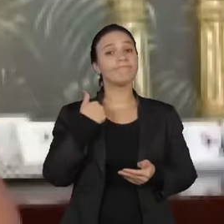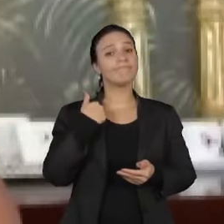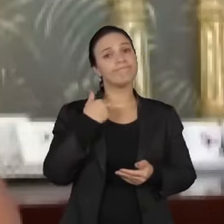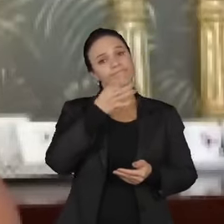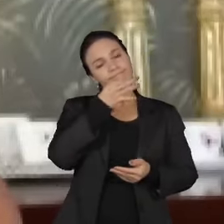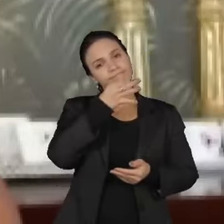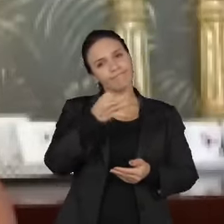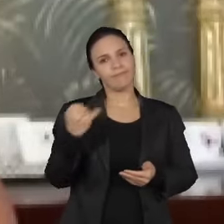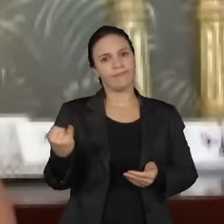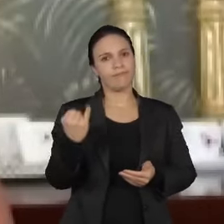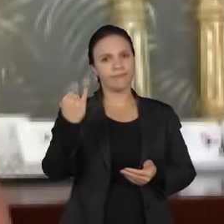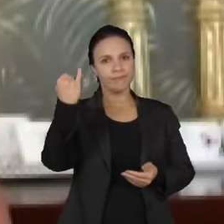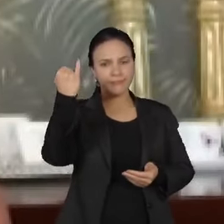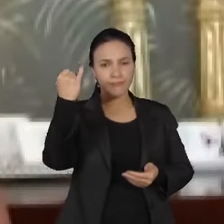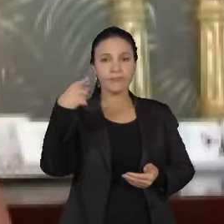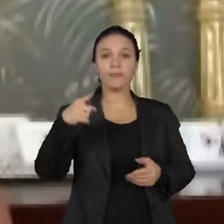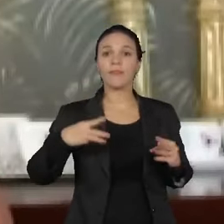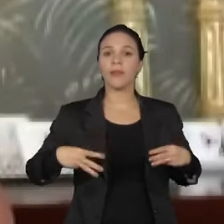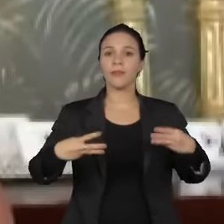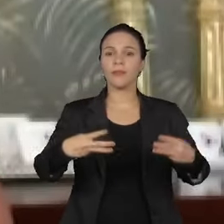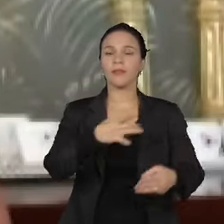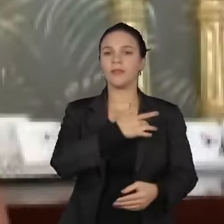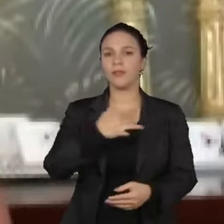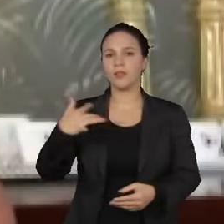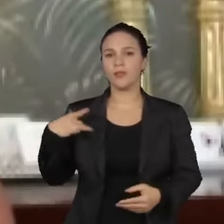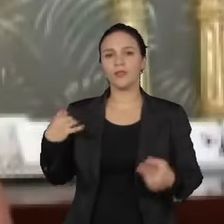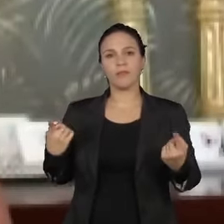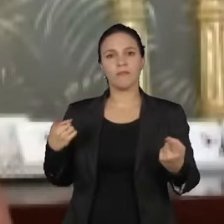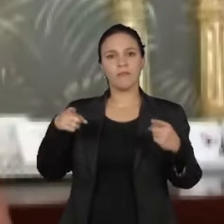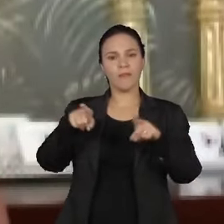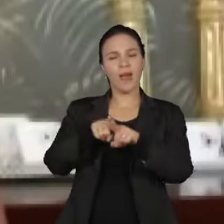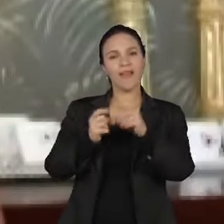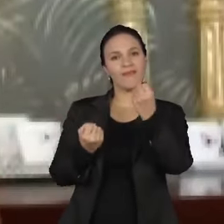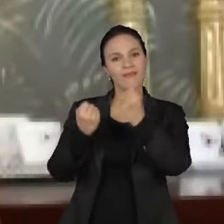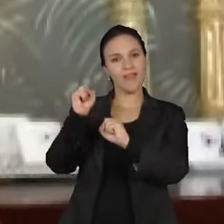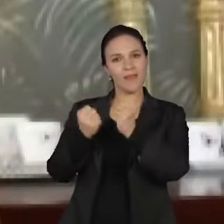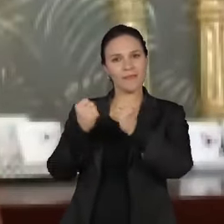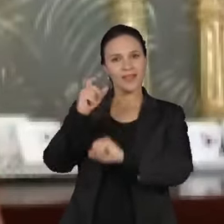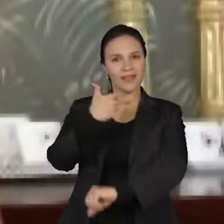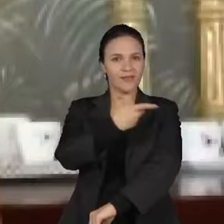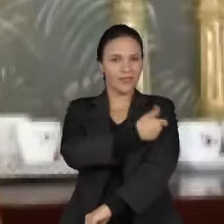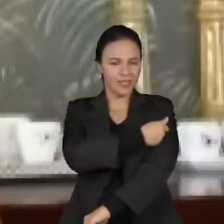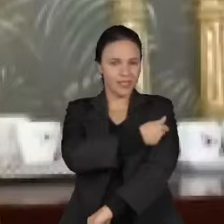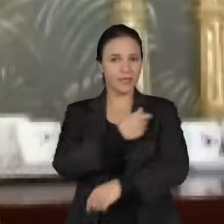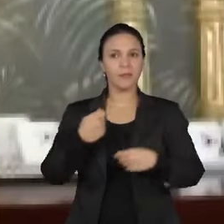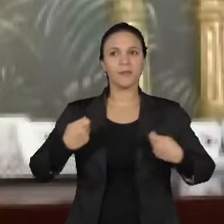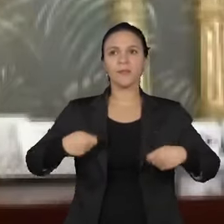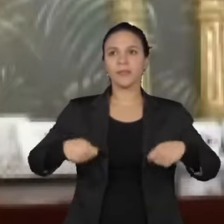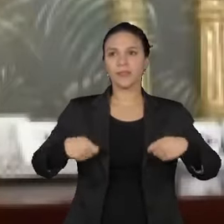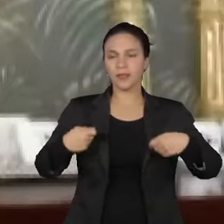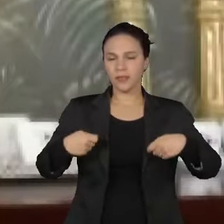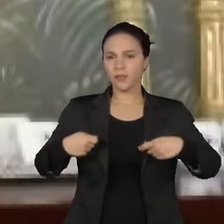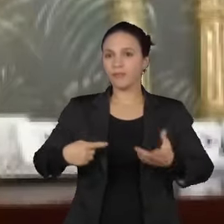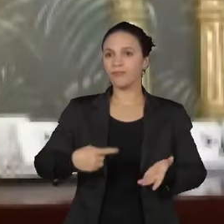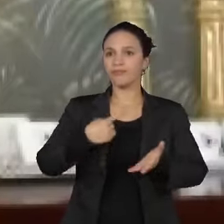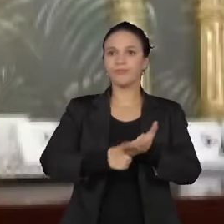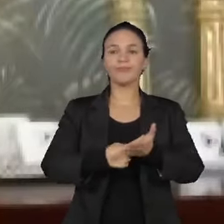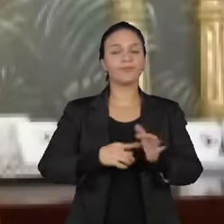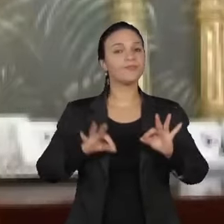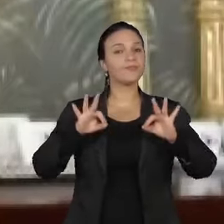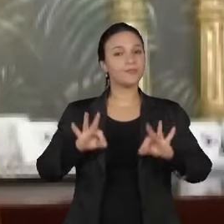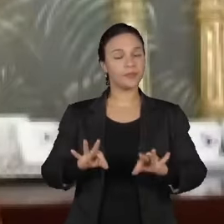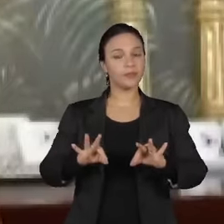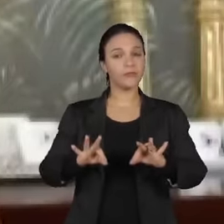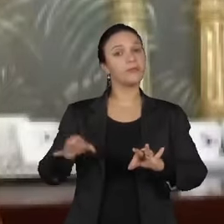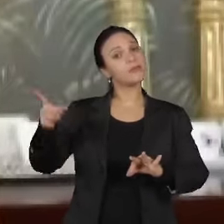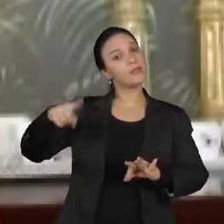importante é que realmente o Ministério da Saúde, junto com os fabricantes de vacinas, tenham um compromisso de que